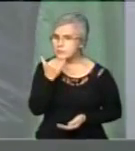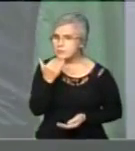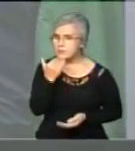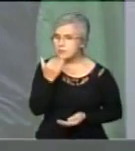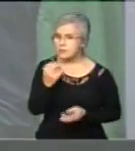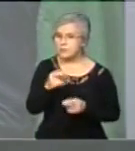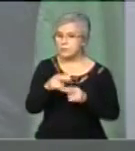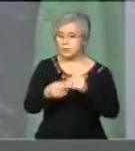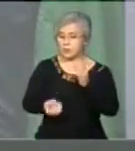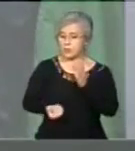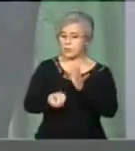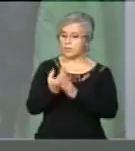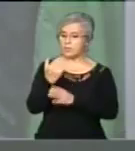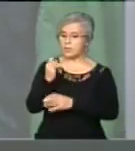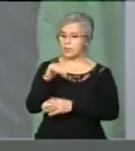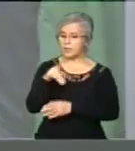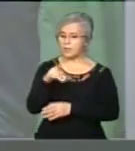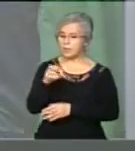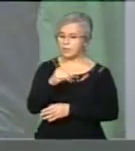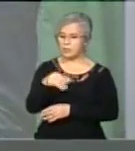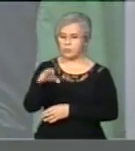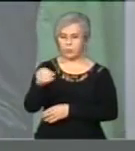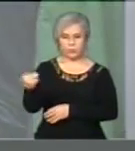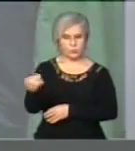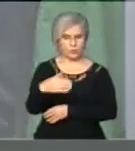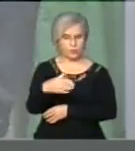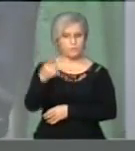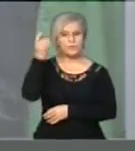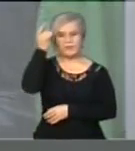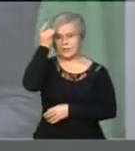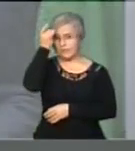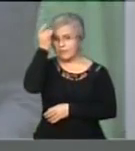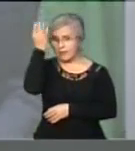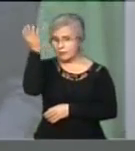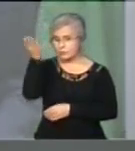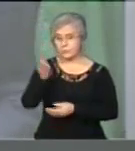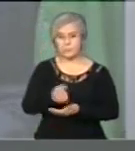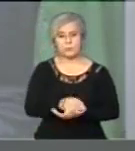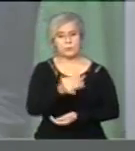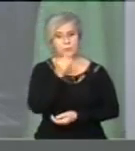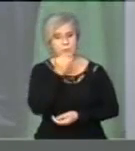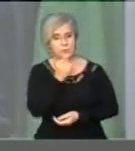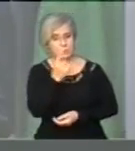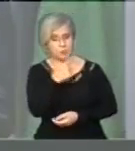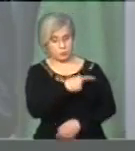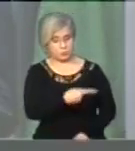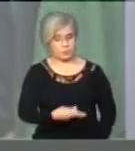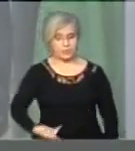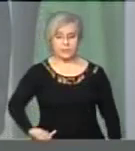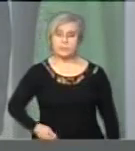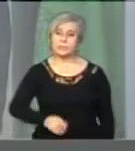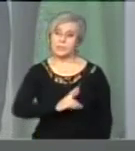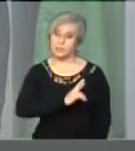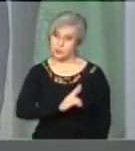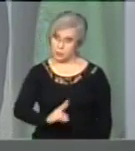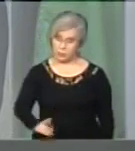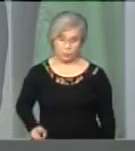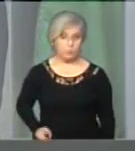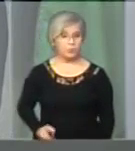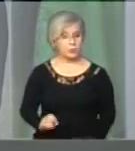novos impostos é relativamente fácil. Para se ter uma ideia, um presidente da República, ele